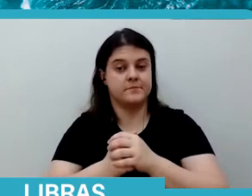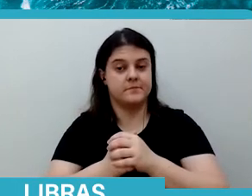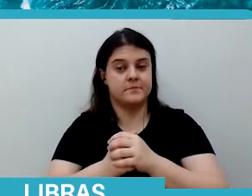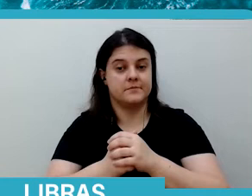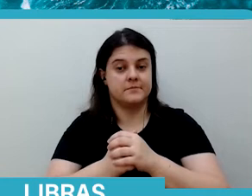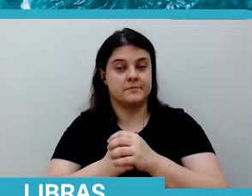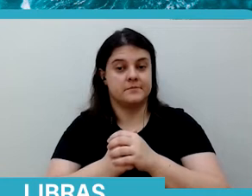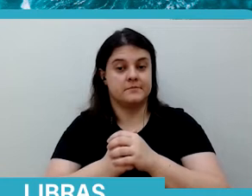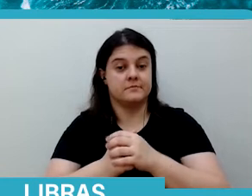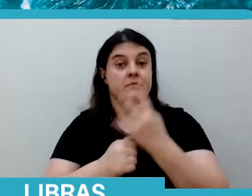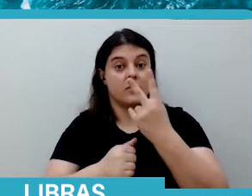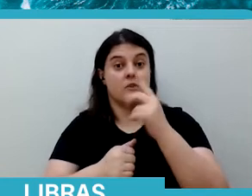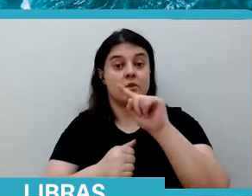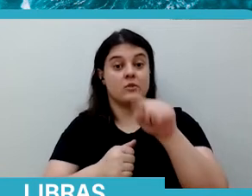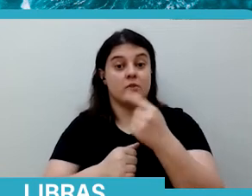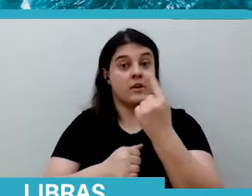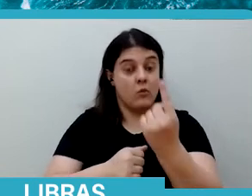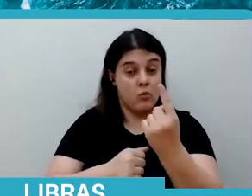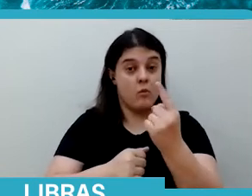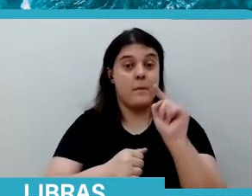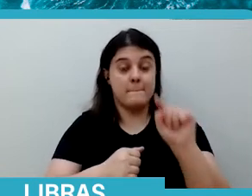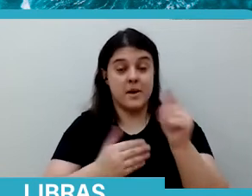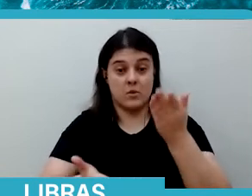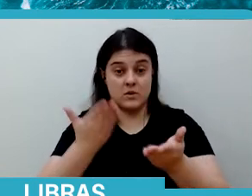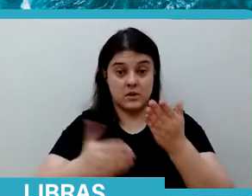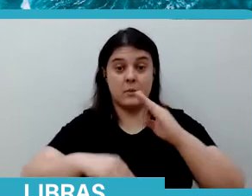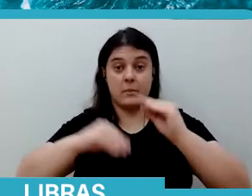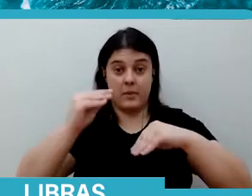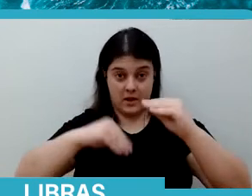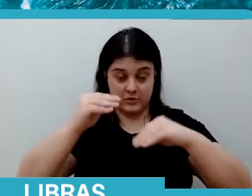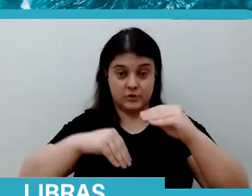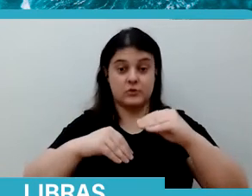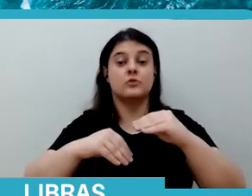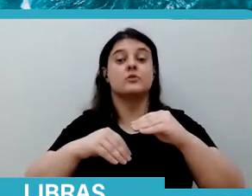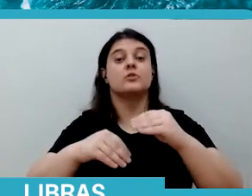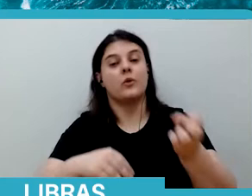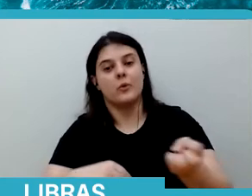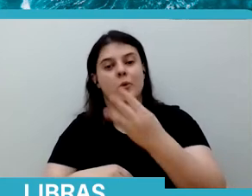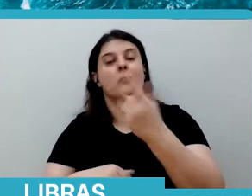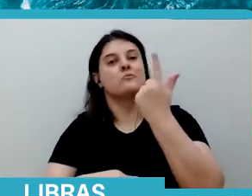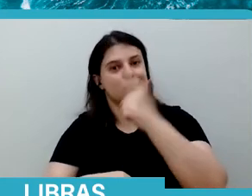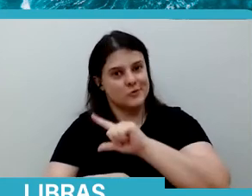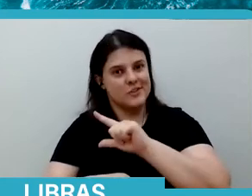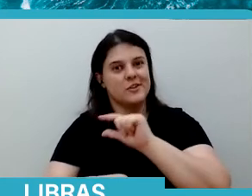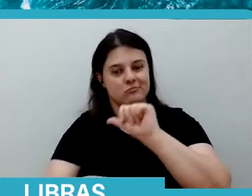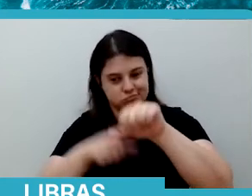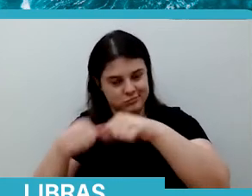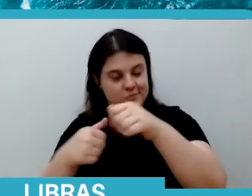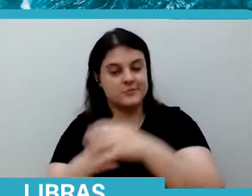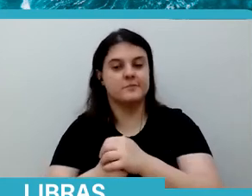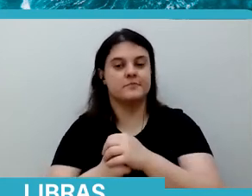é duas, uma toneladas de plástico coletado do litoral ganharam nova vida com essas embalagens